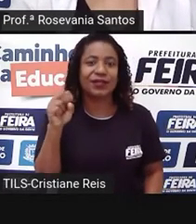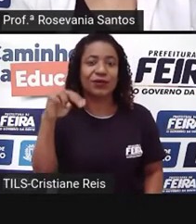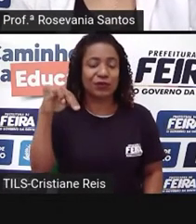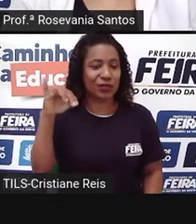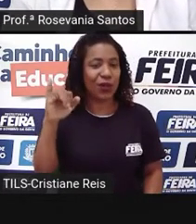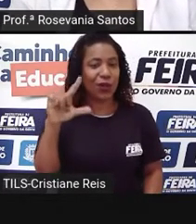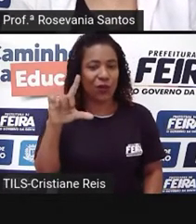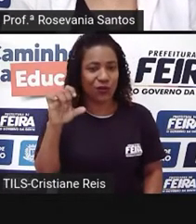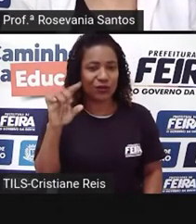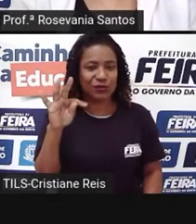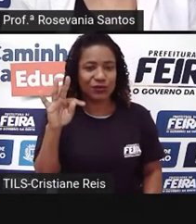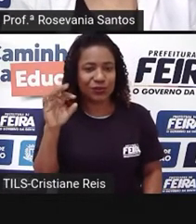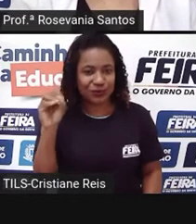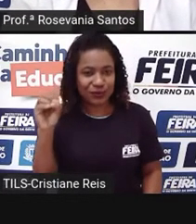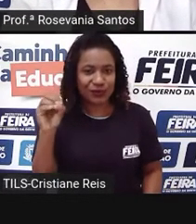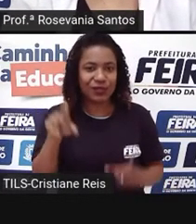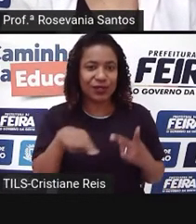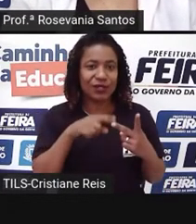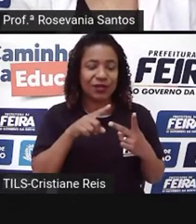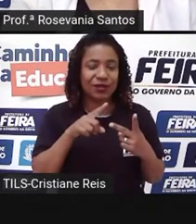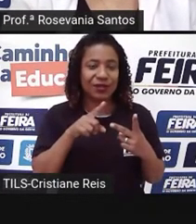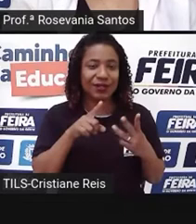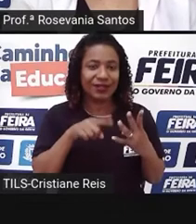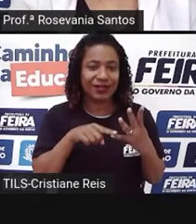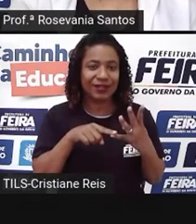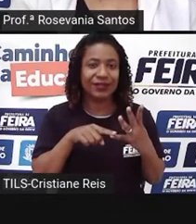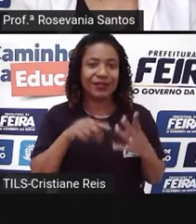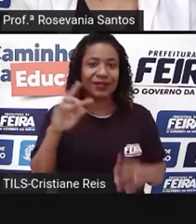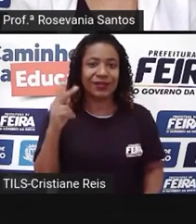nilóticos, os